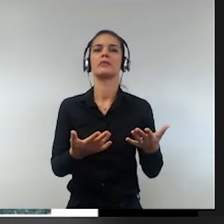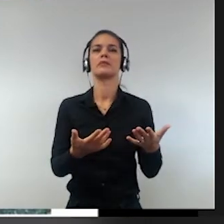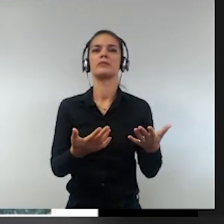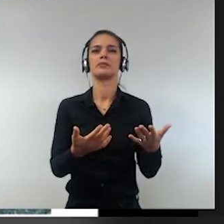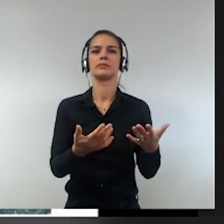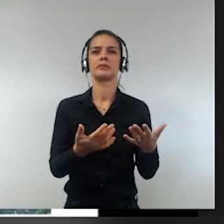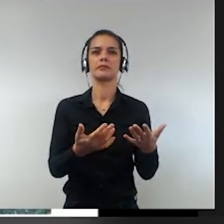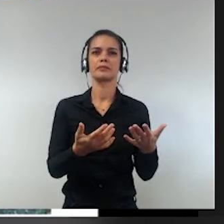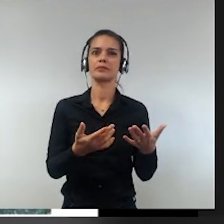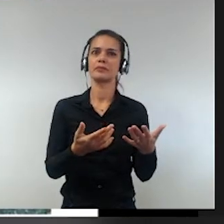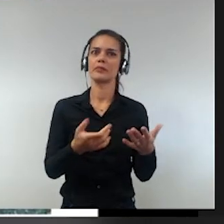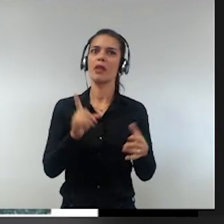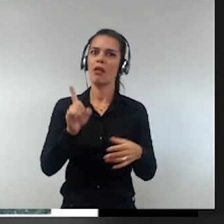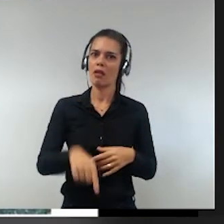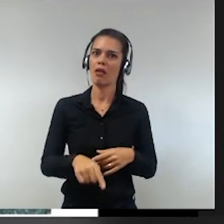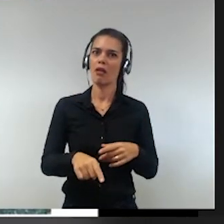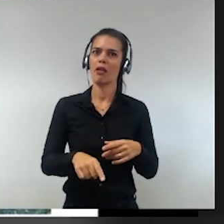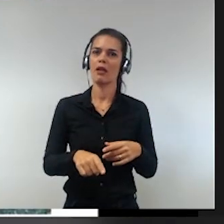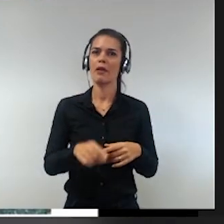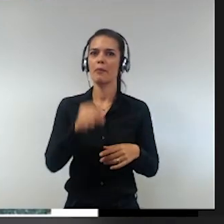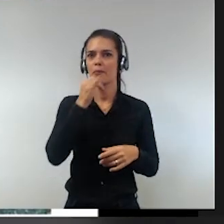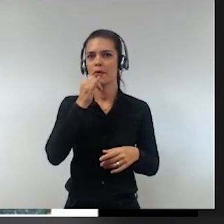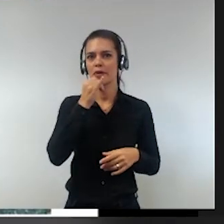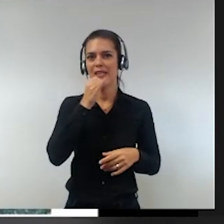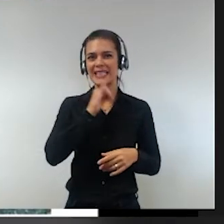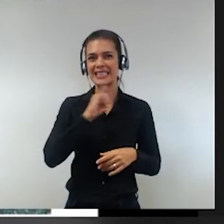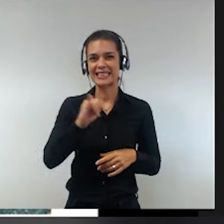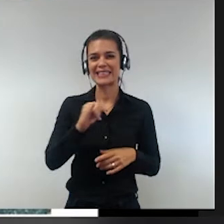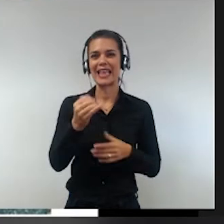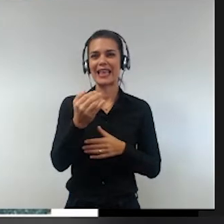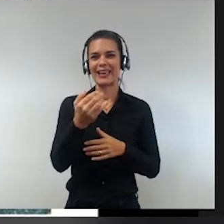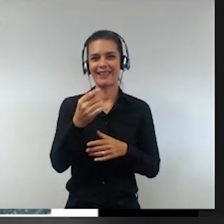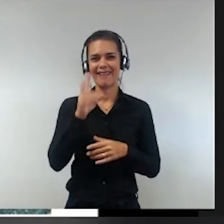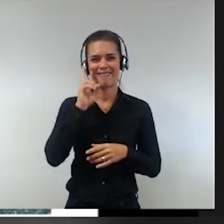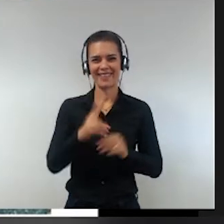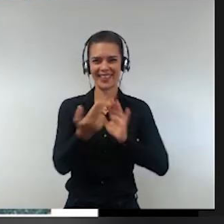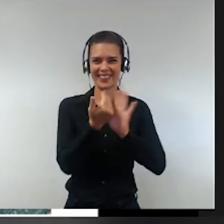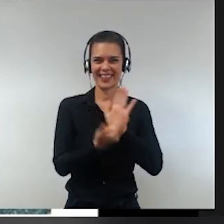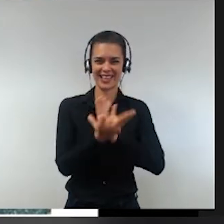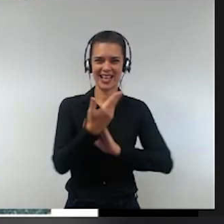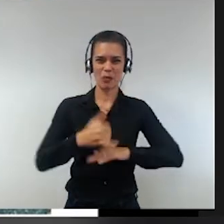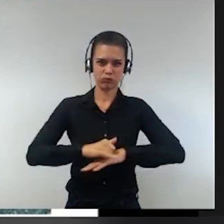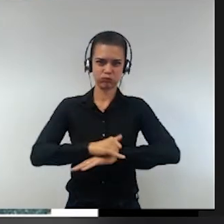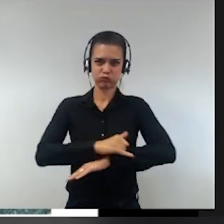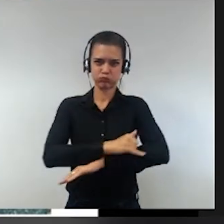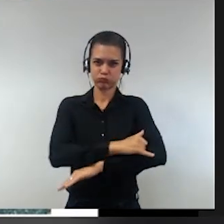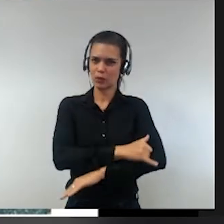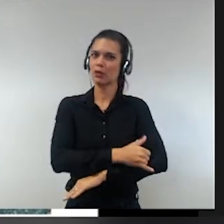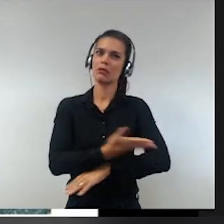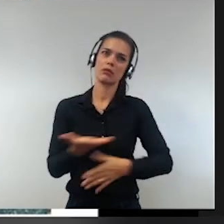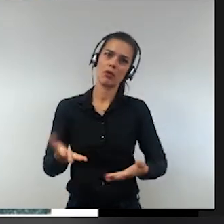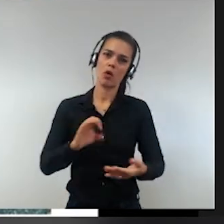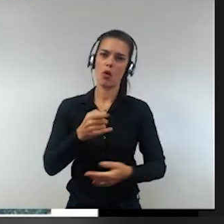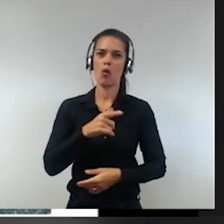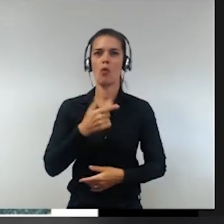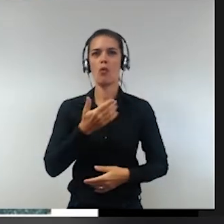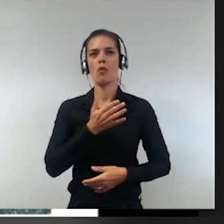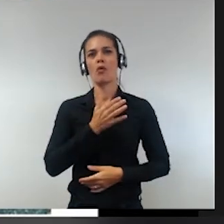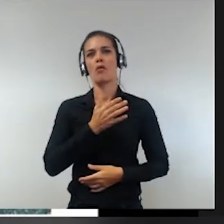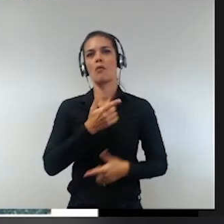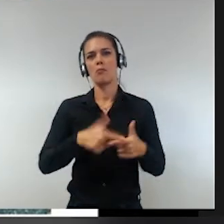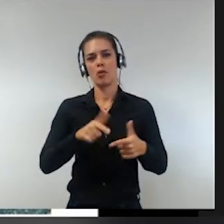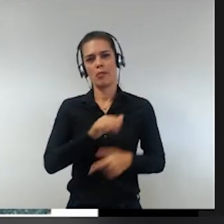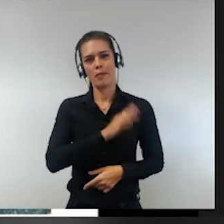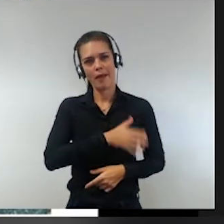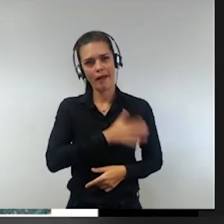Constituição Federal, ainda mais se ele for obeso, como está no desenho ilustrativo aí, se ele for idoso, se ele tiver problemas cardíacos, claro que tudo